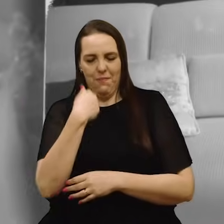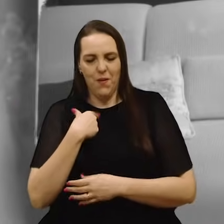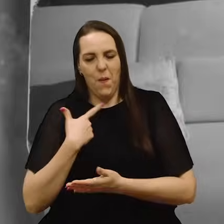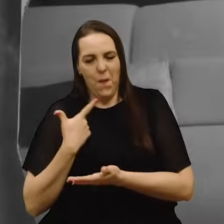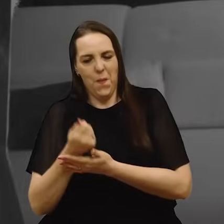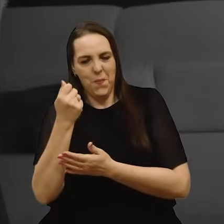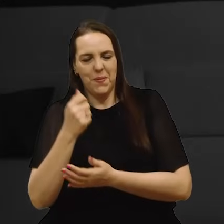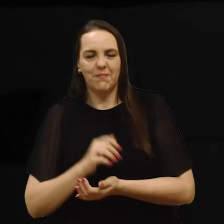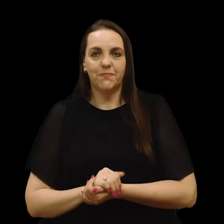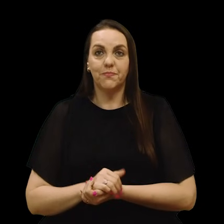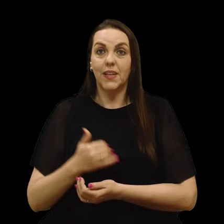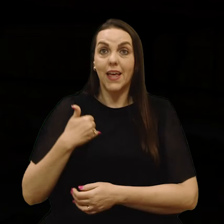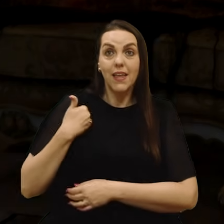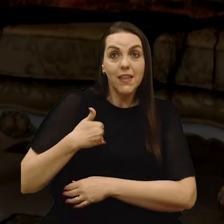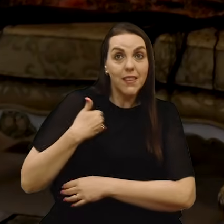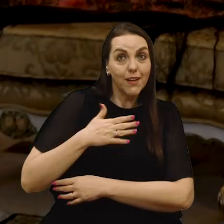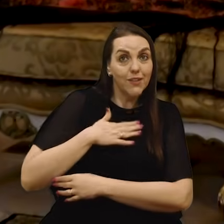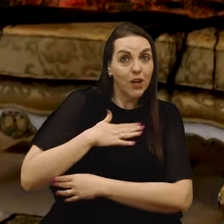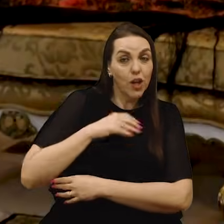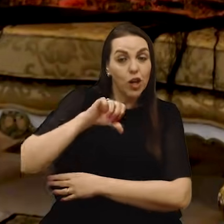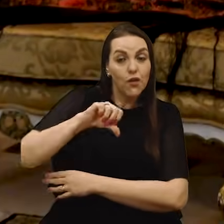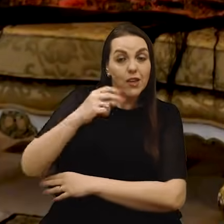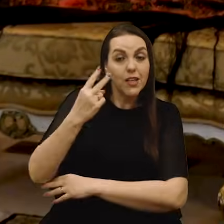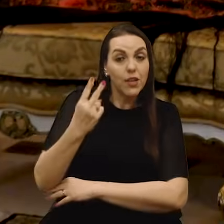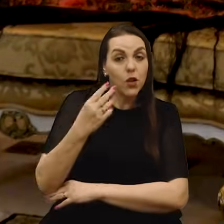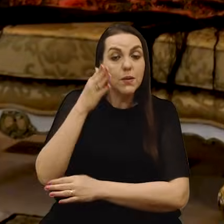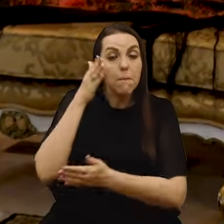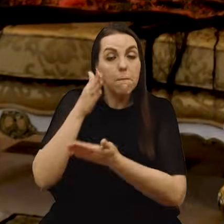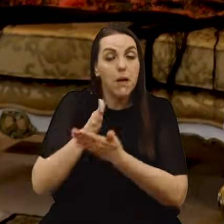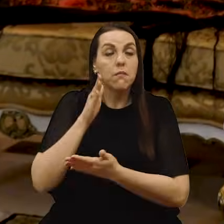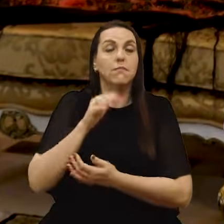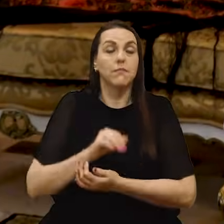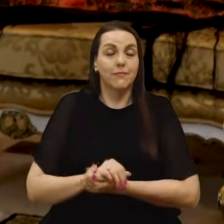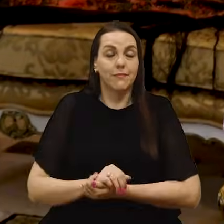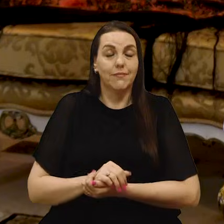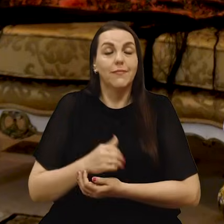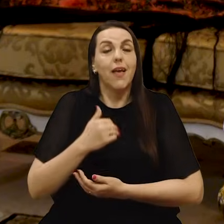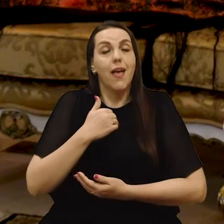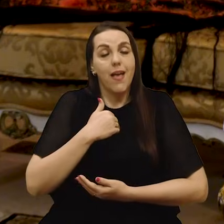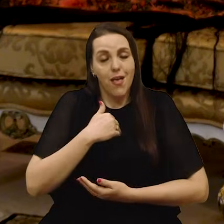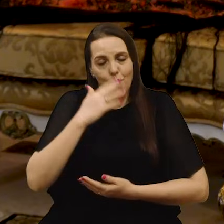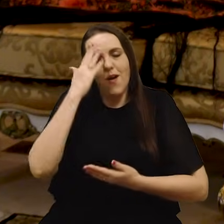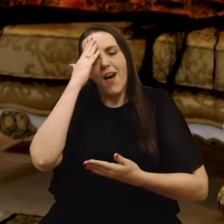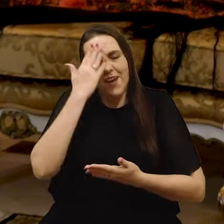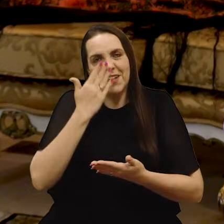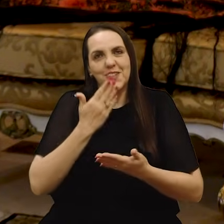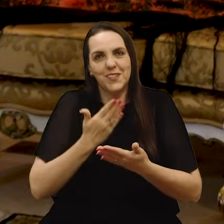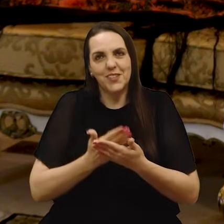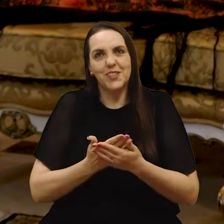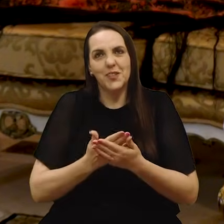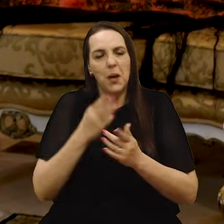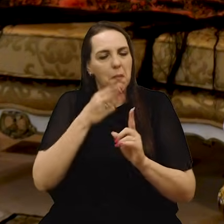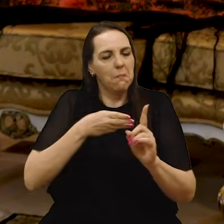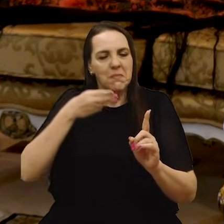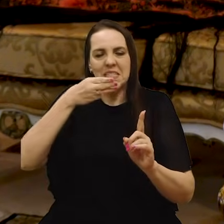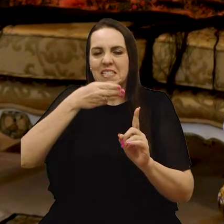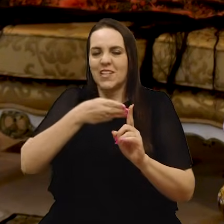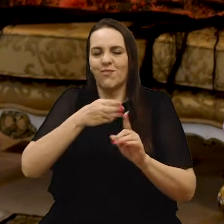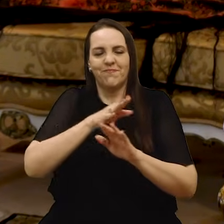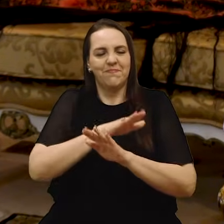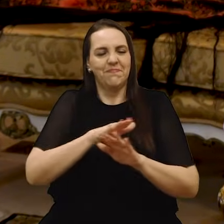outro, ele que fez eu comprar. Eu estou com 92 anos e meio. Eu